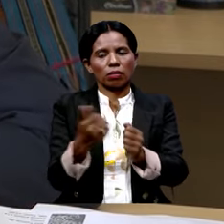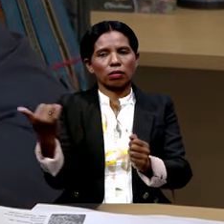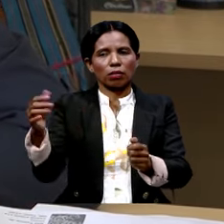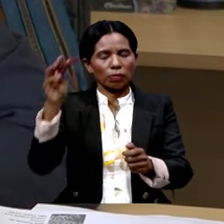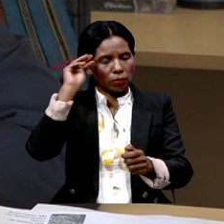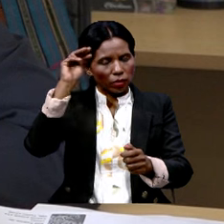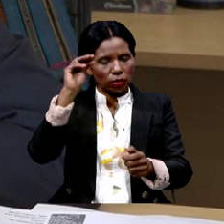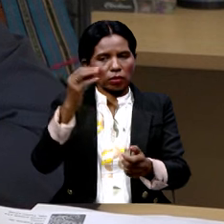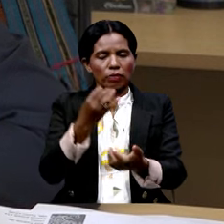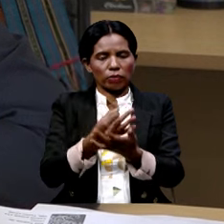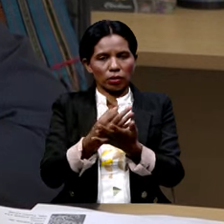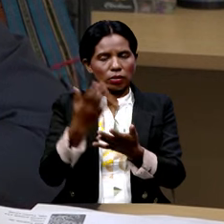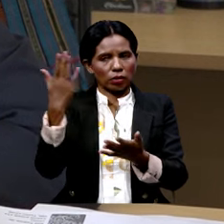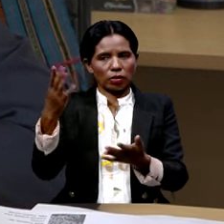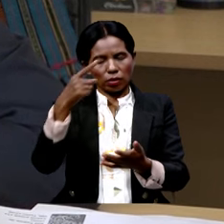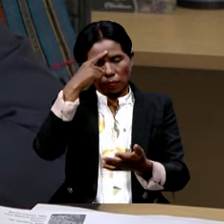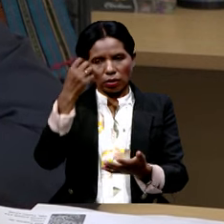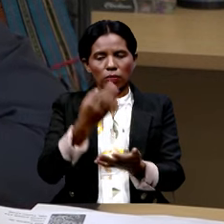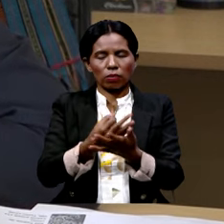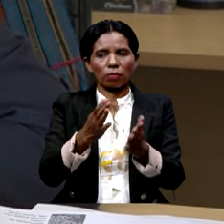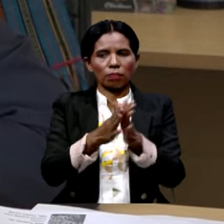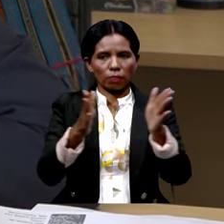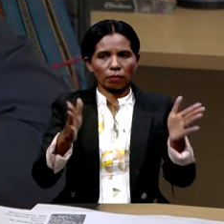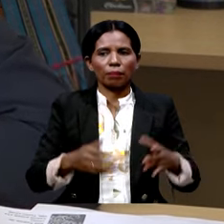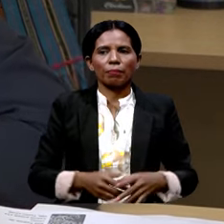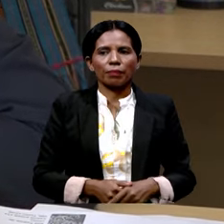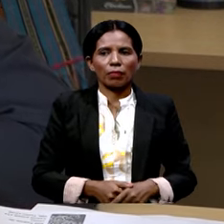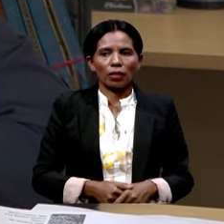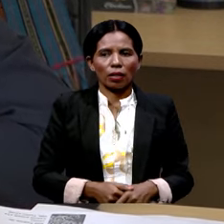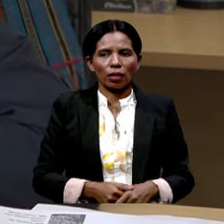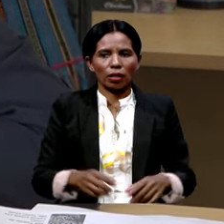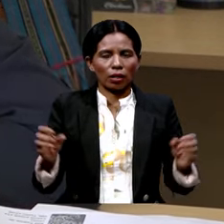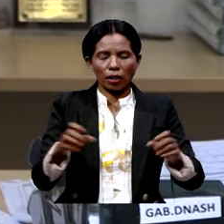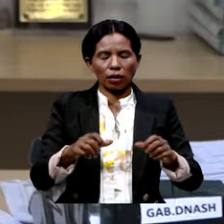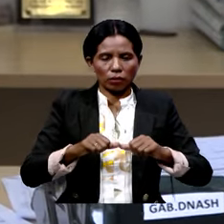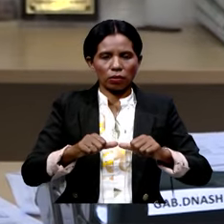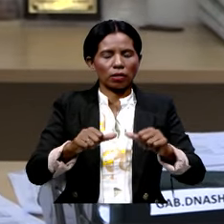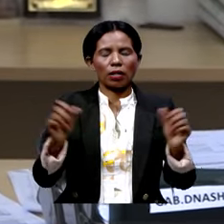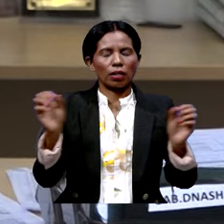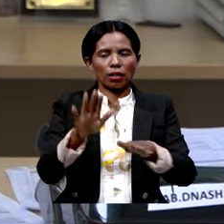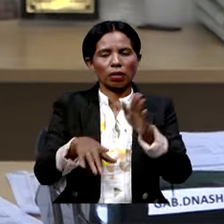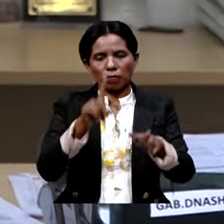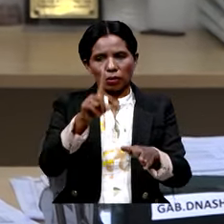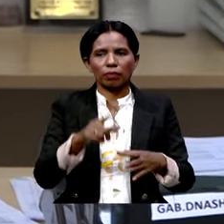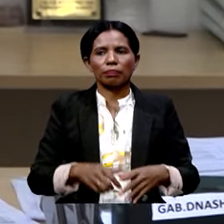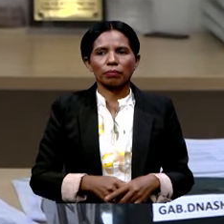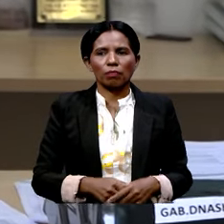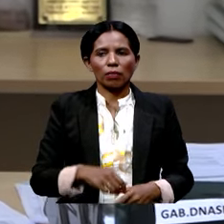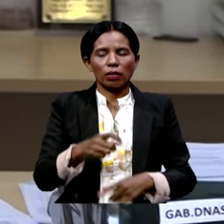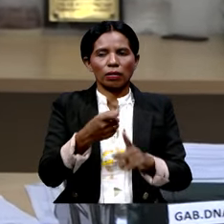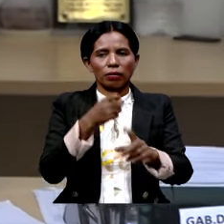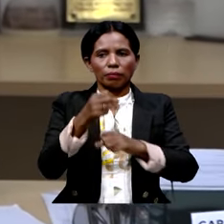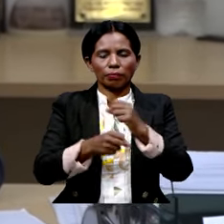ministério finanças puxa também é o sambot nebe lá lá o mesmo nada até lá o sitinang